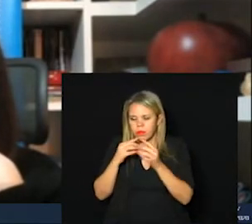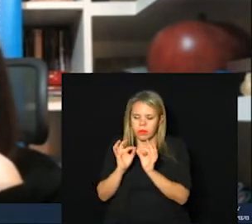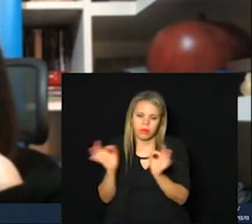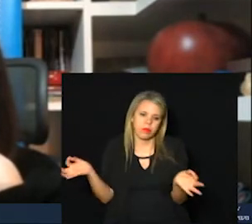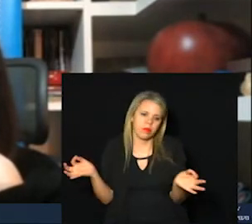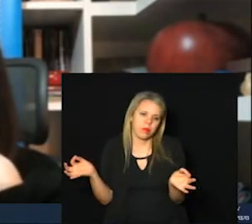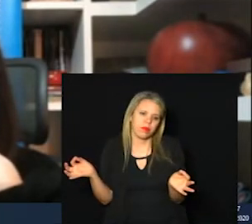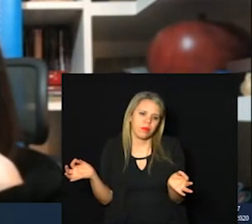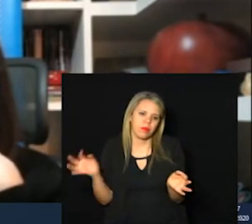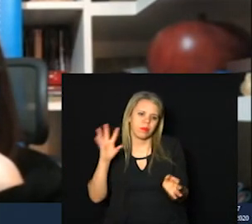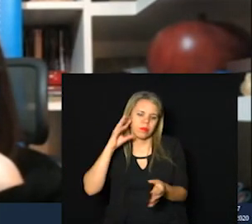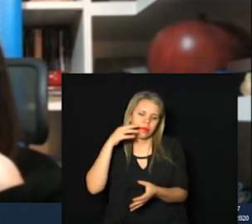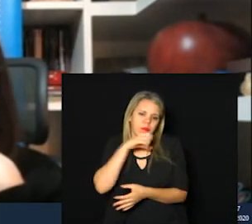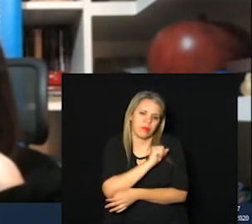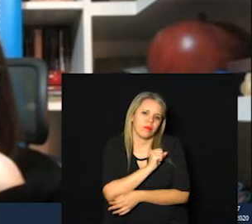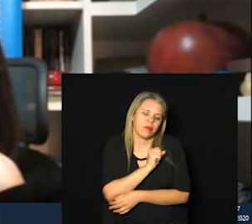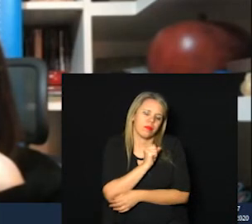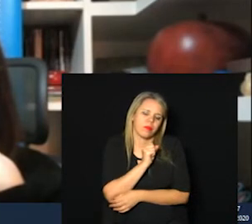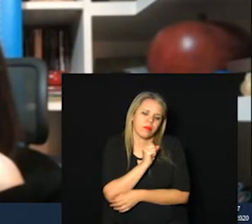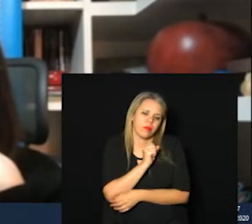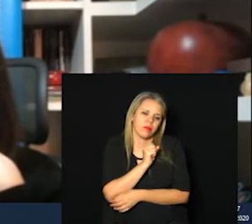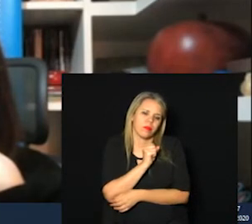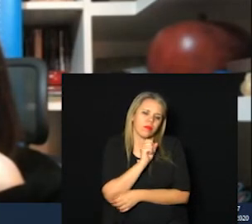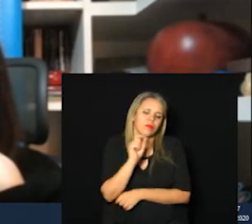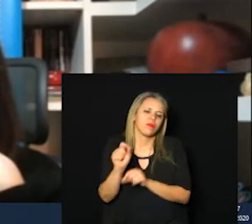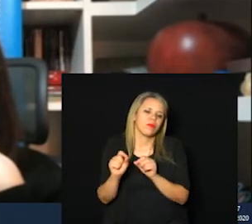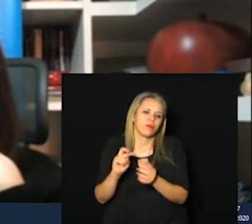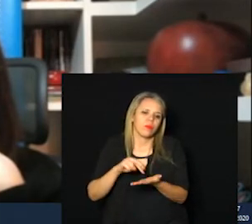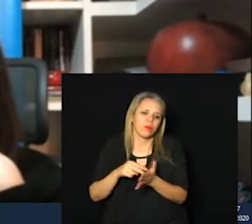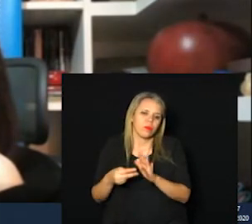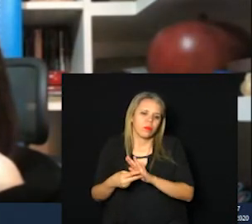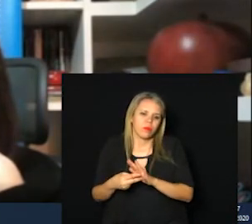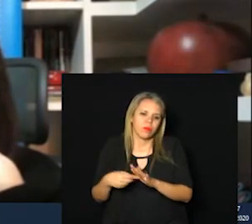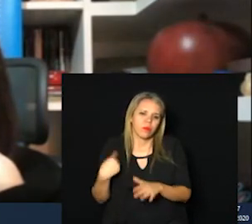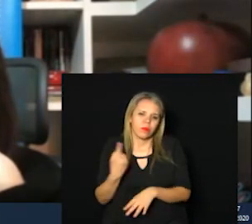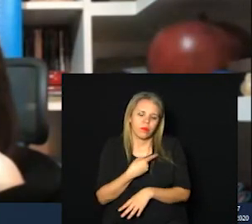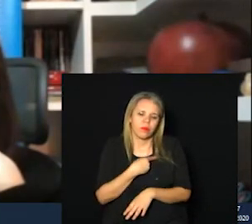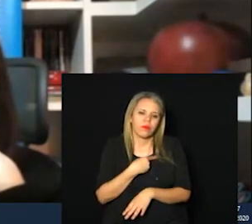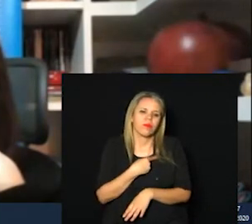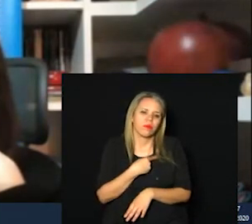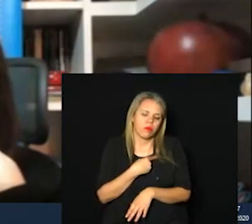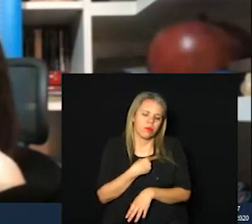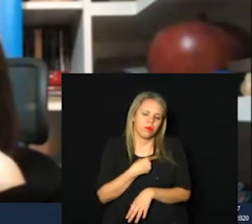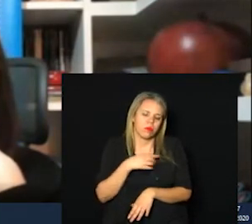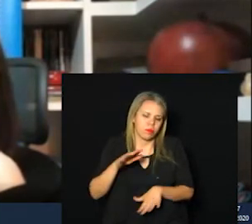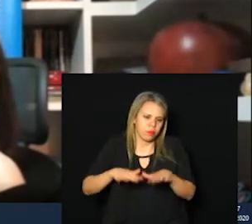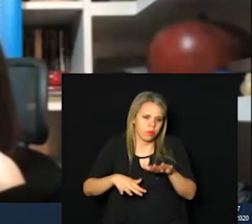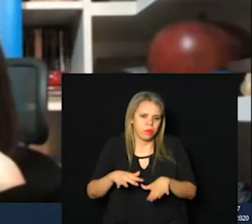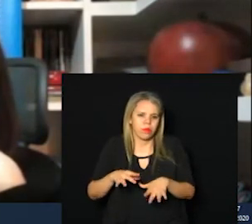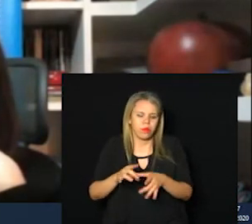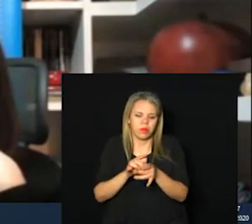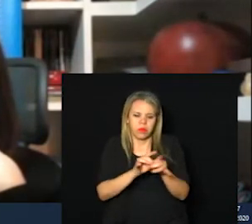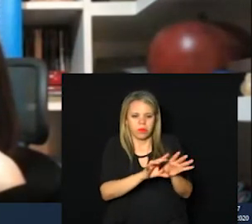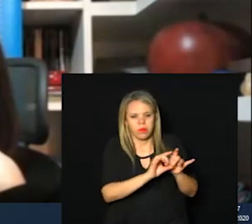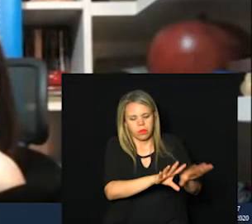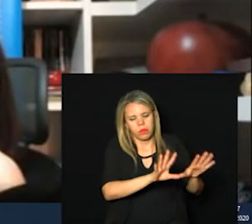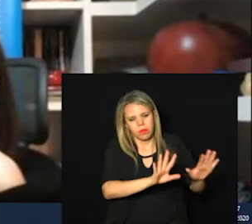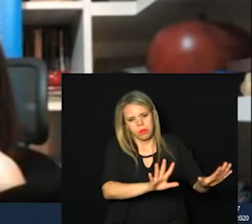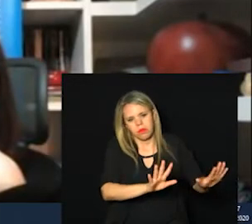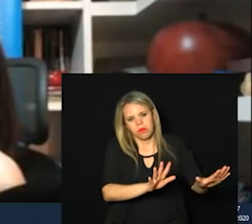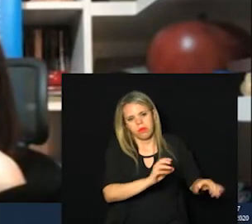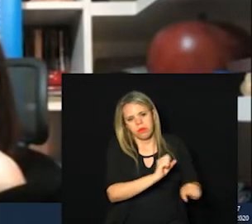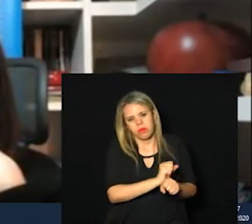e de compreensão rápida daquilo que é inerente a nós, mas que, por vezes, nós vamos deixando e deixando